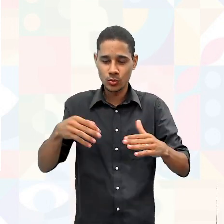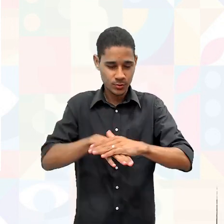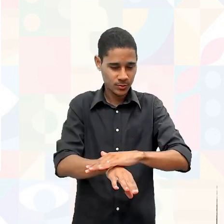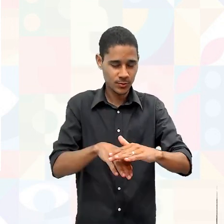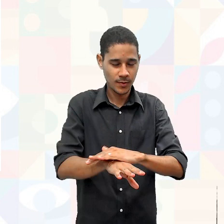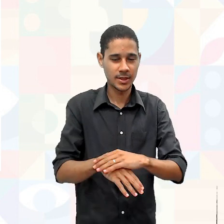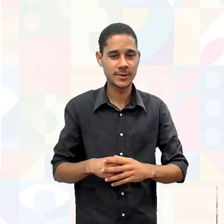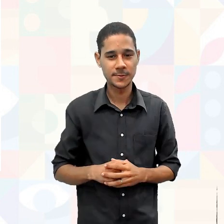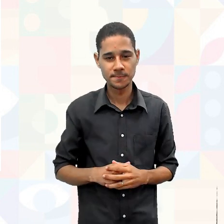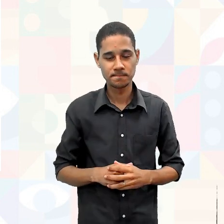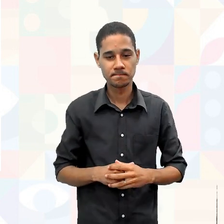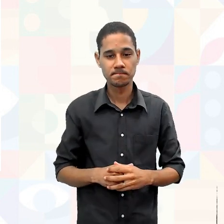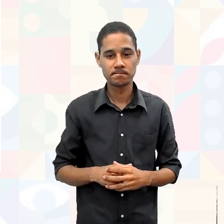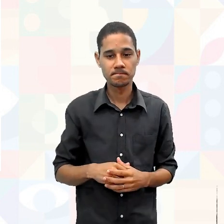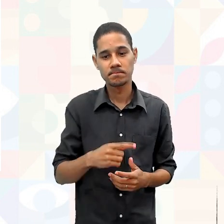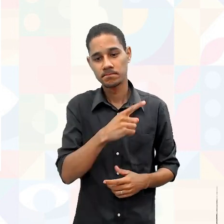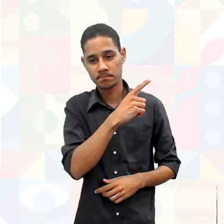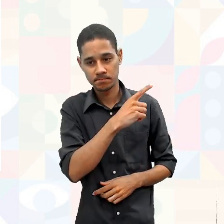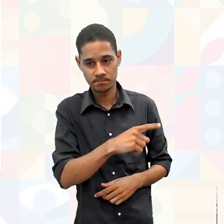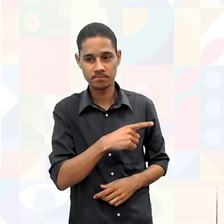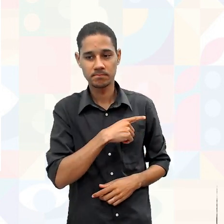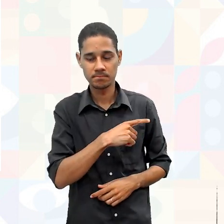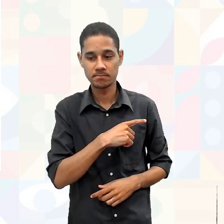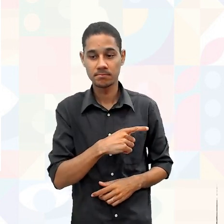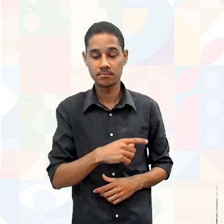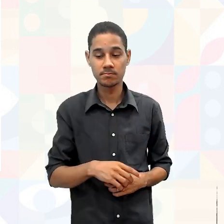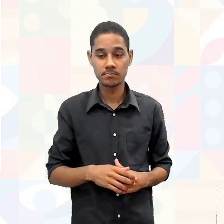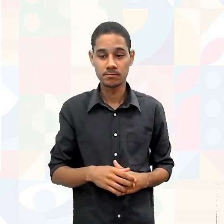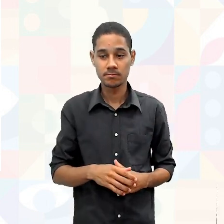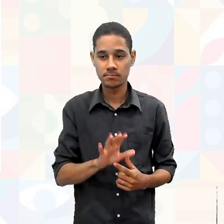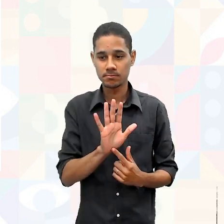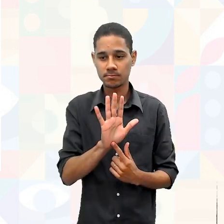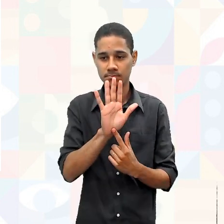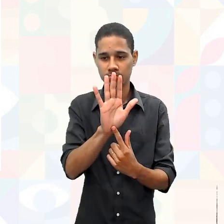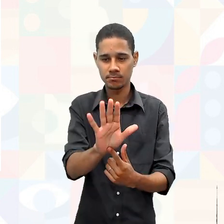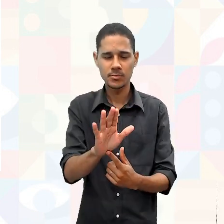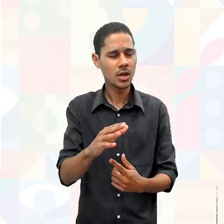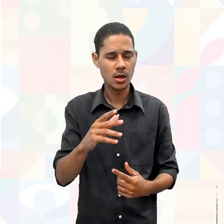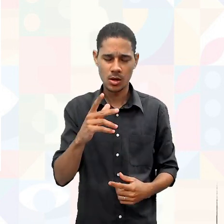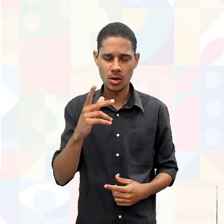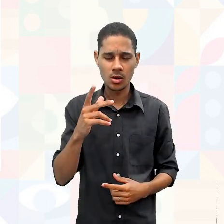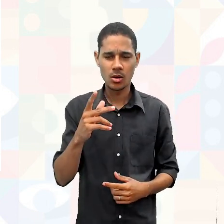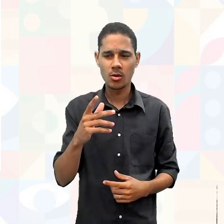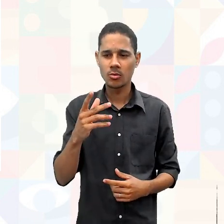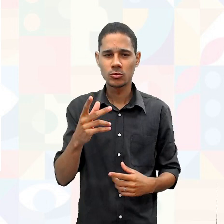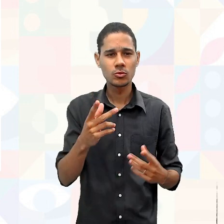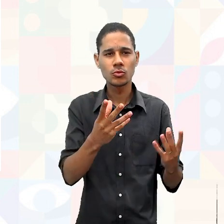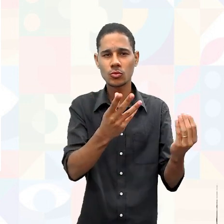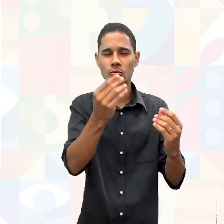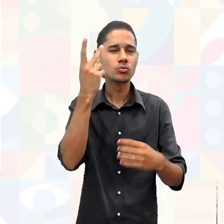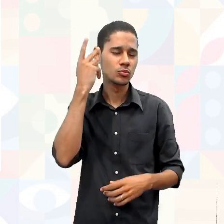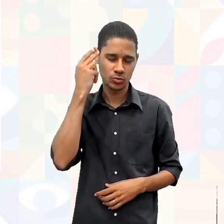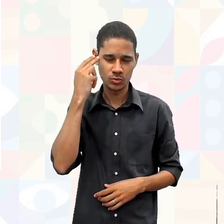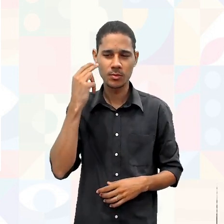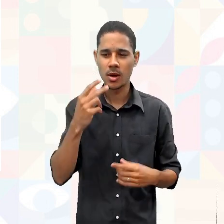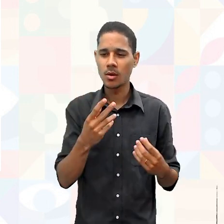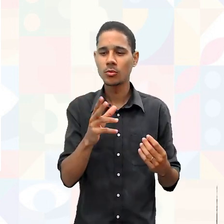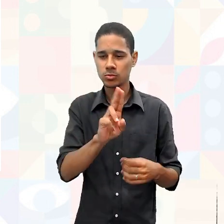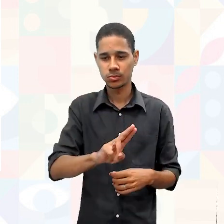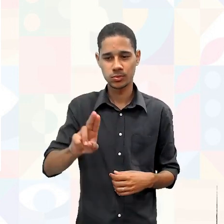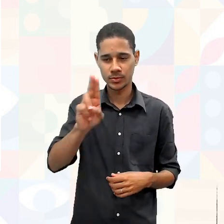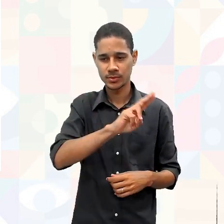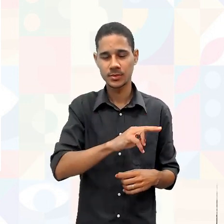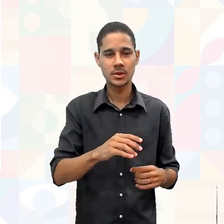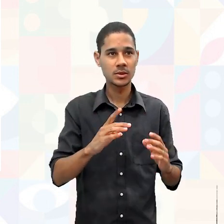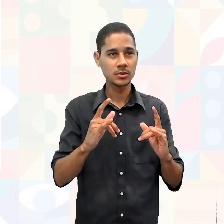verdade? Então aqui a gente tem essas representações, né, bem comuns, né, que a gente vai ver na maioria